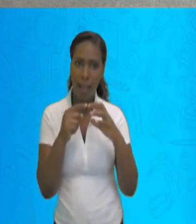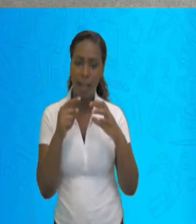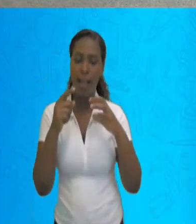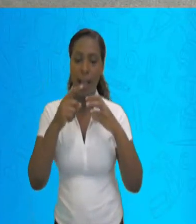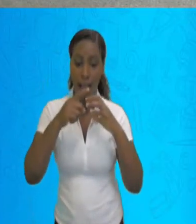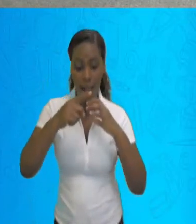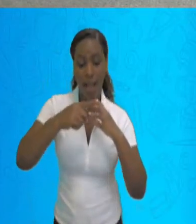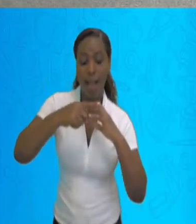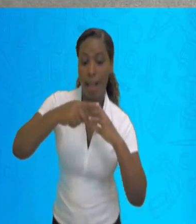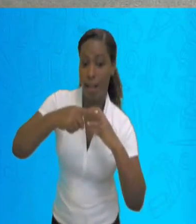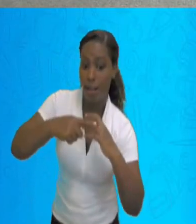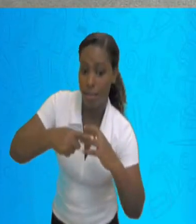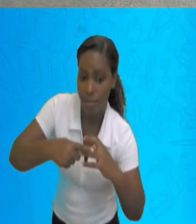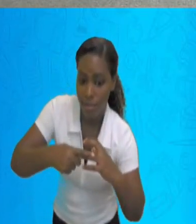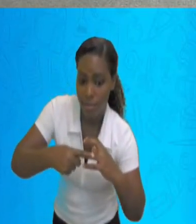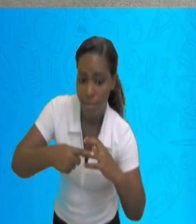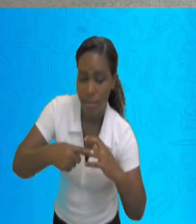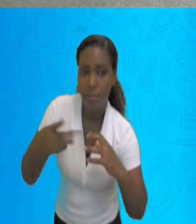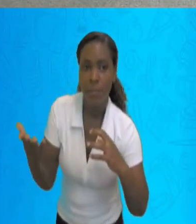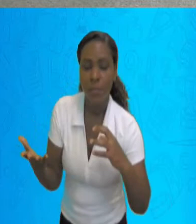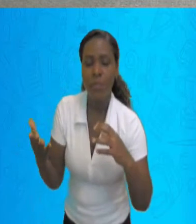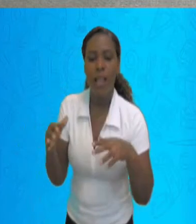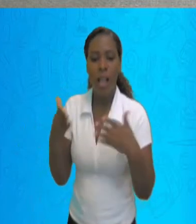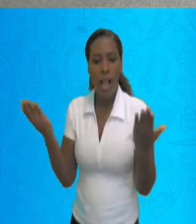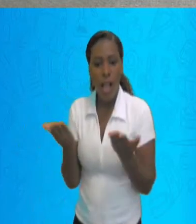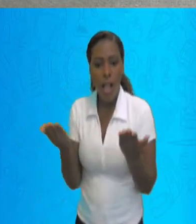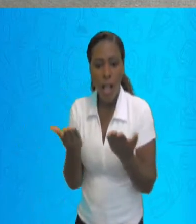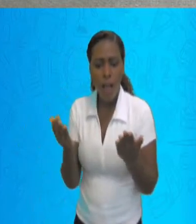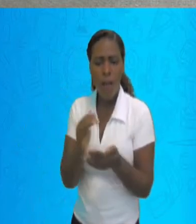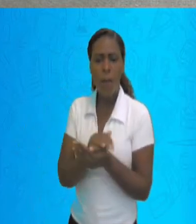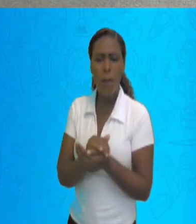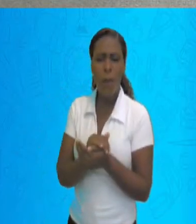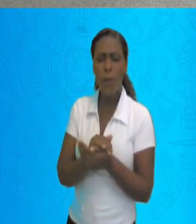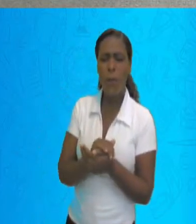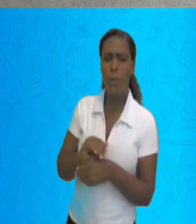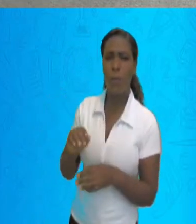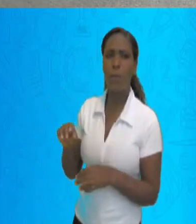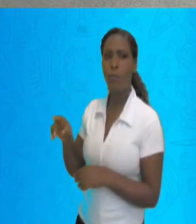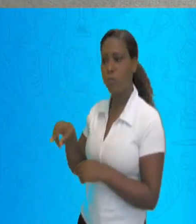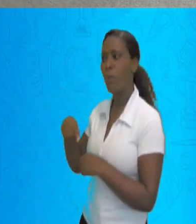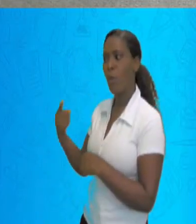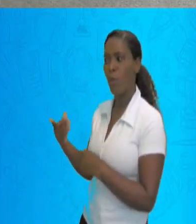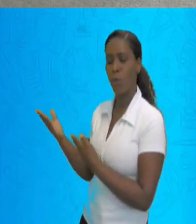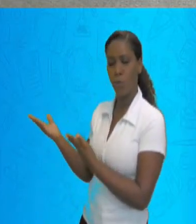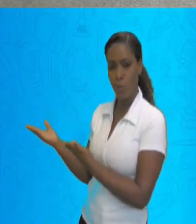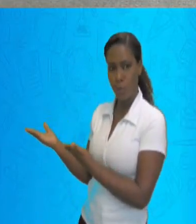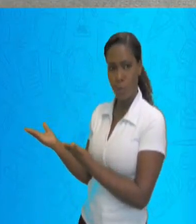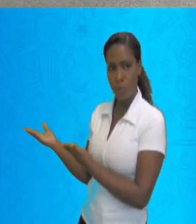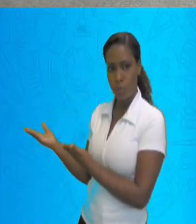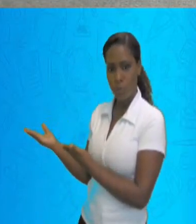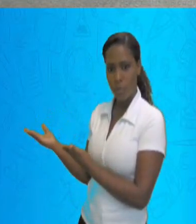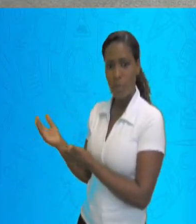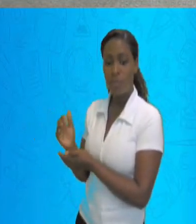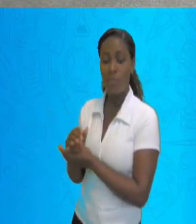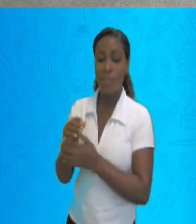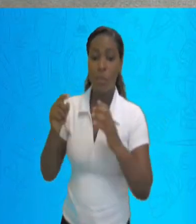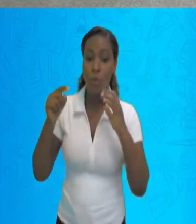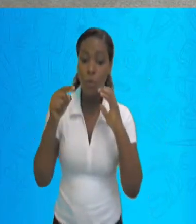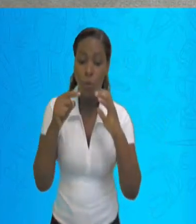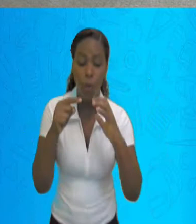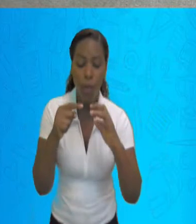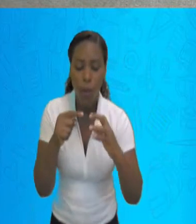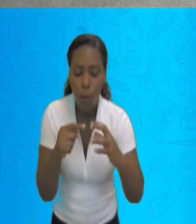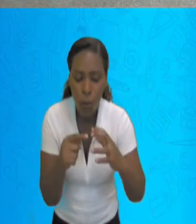visualizar, porque eles são os pontos, né, aonde cada segmento de reta se encontra. Então, a gente tem